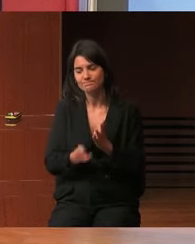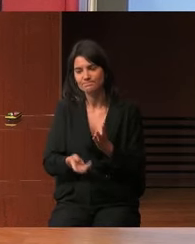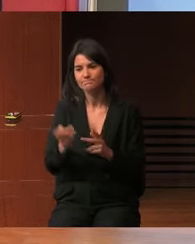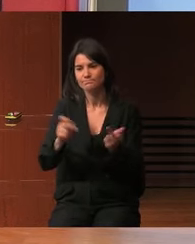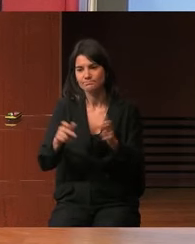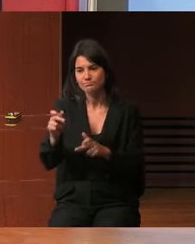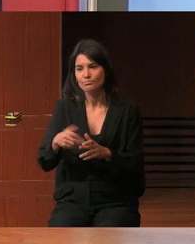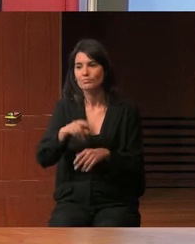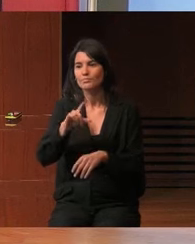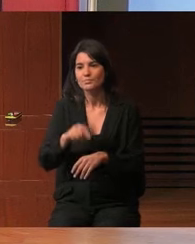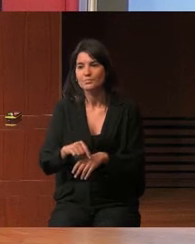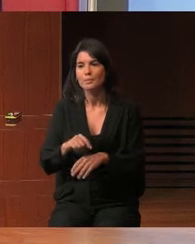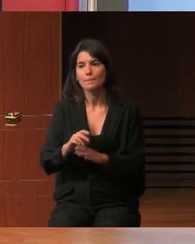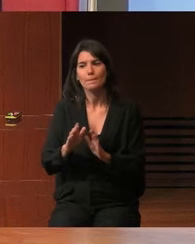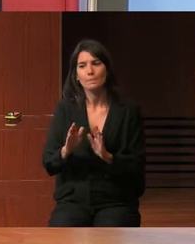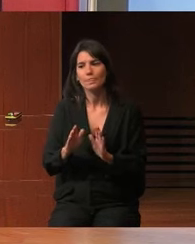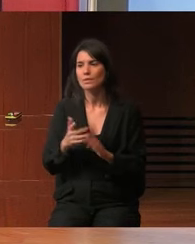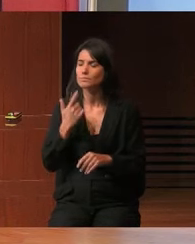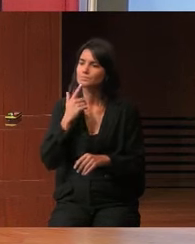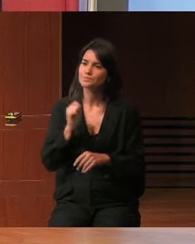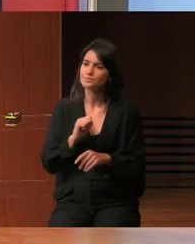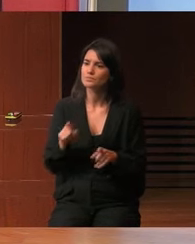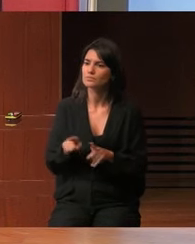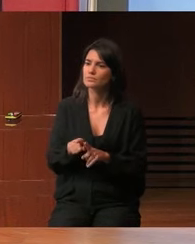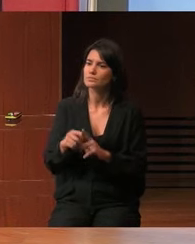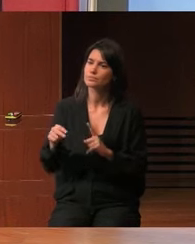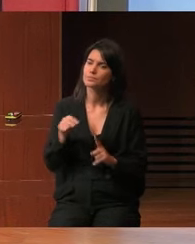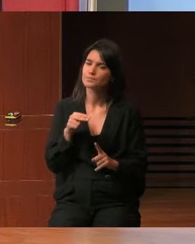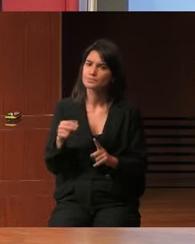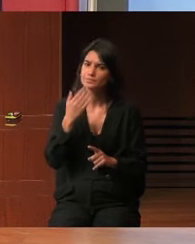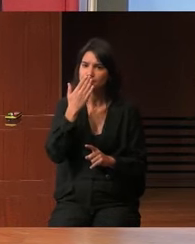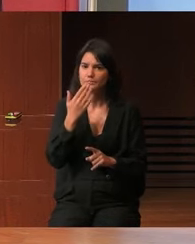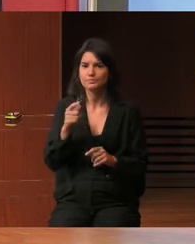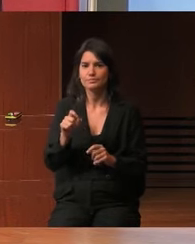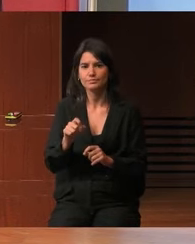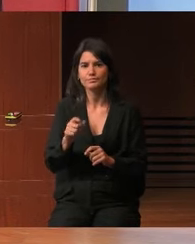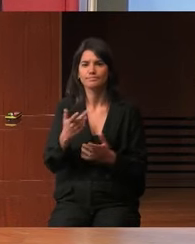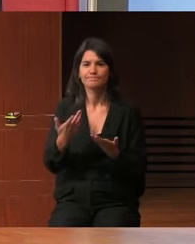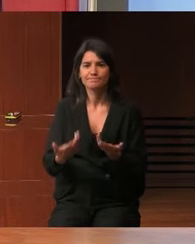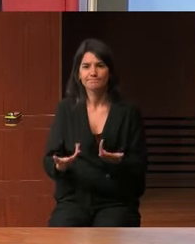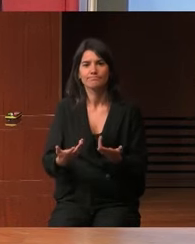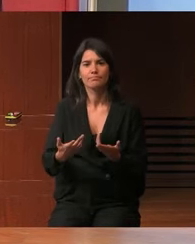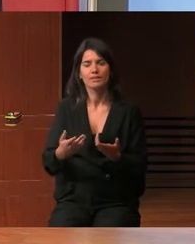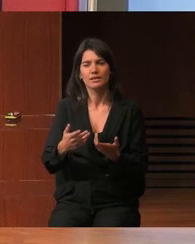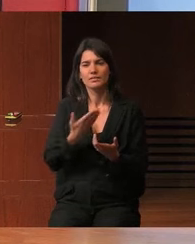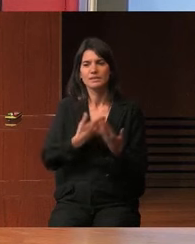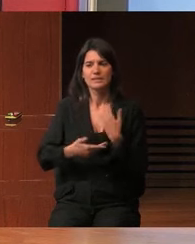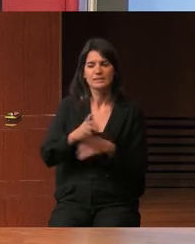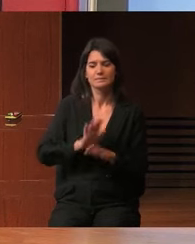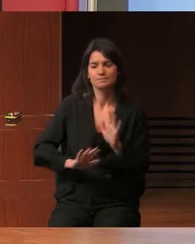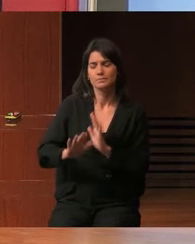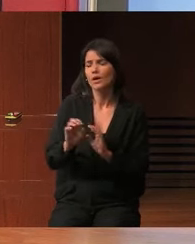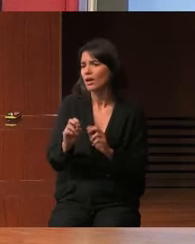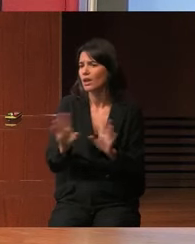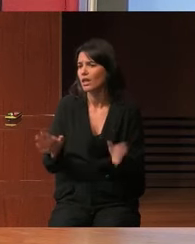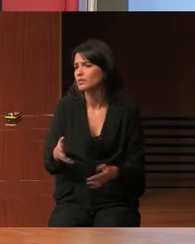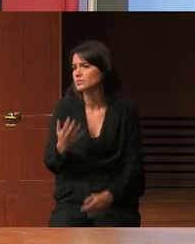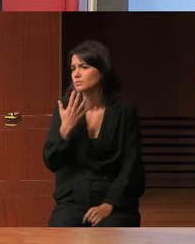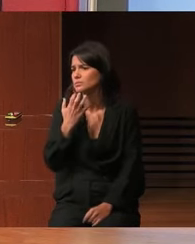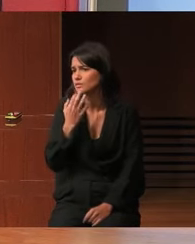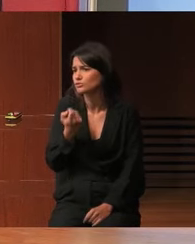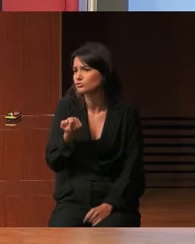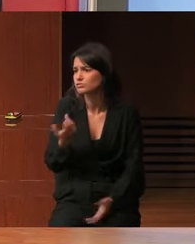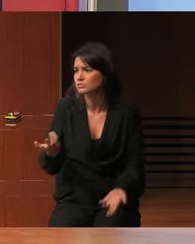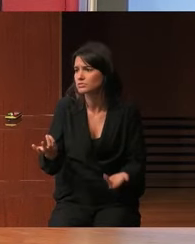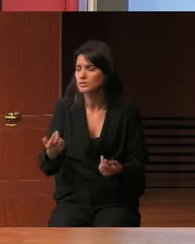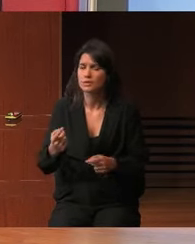surgem e não ter, de facto, uma perspectiva, acho eu, demasiado timorata em relação a isso, embora com as cautelas todas, com que a